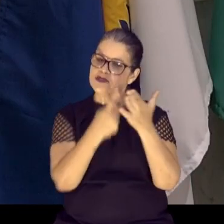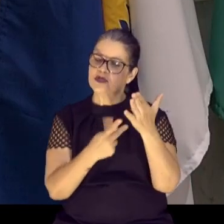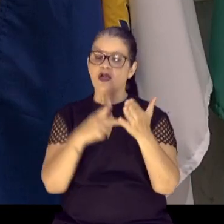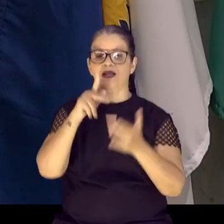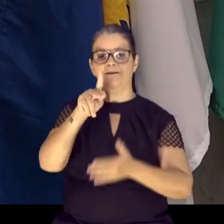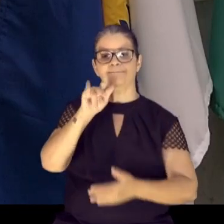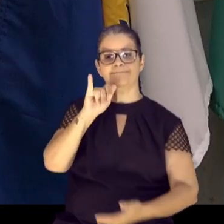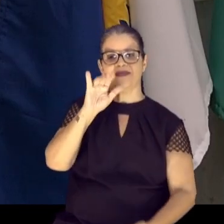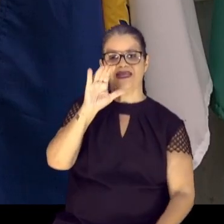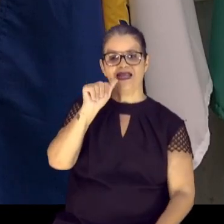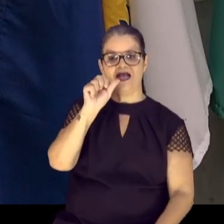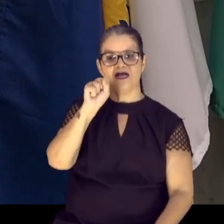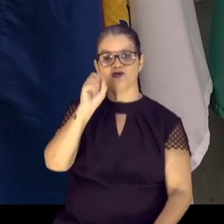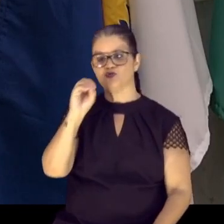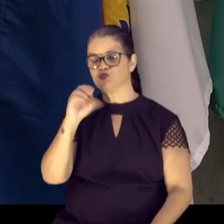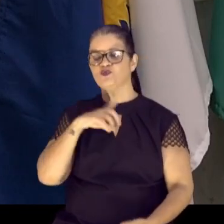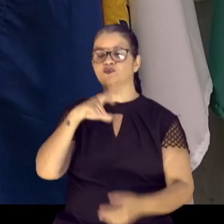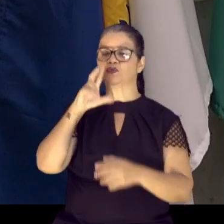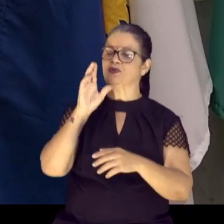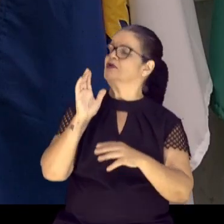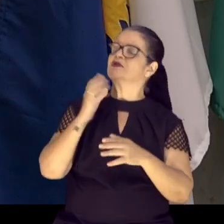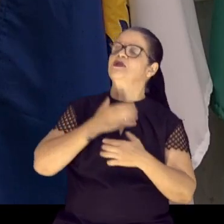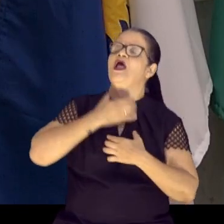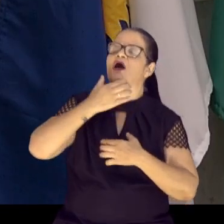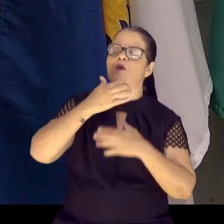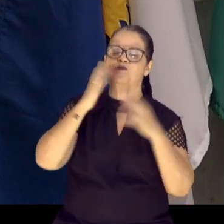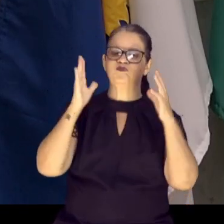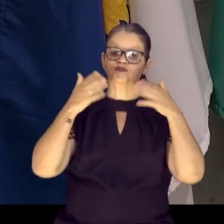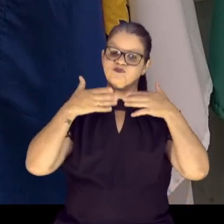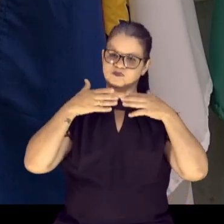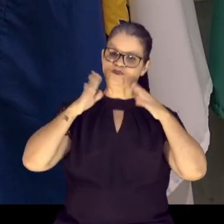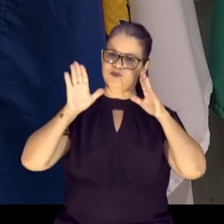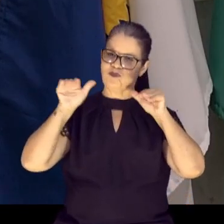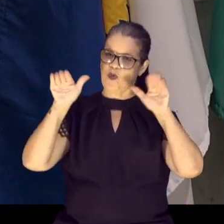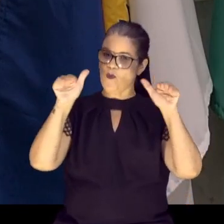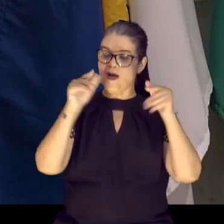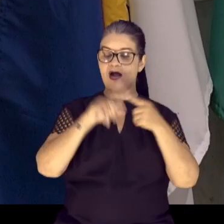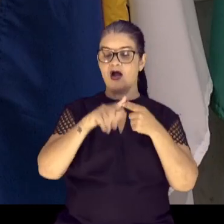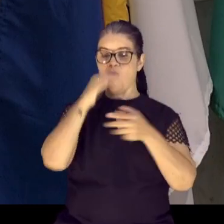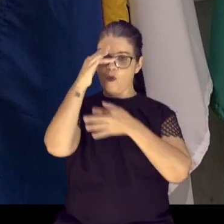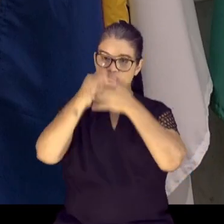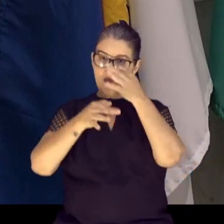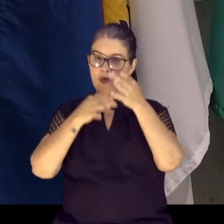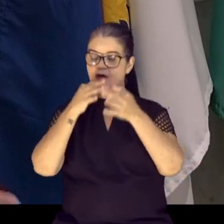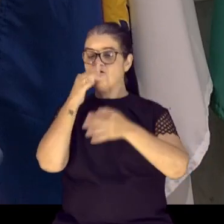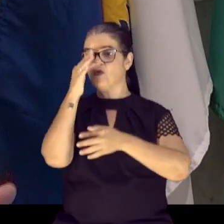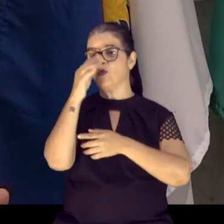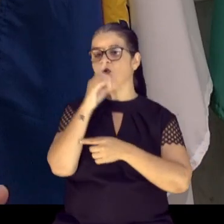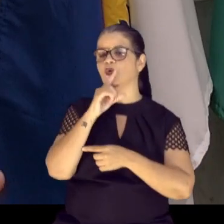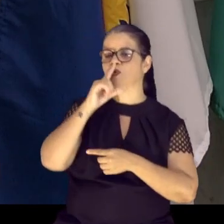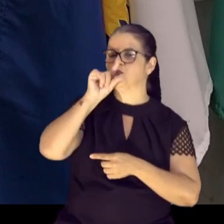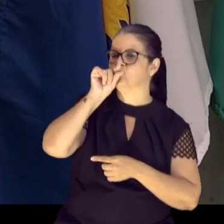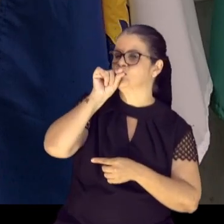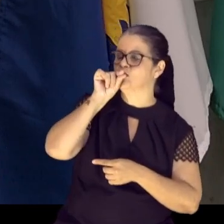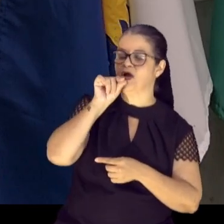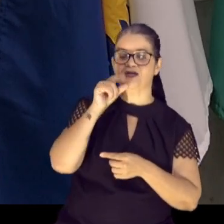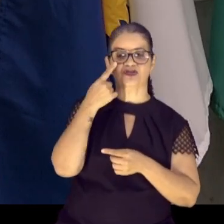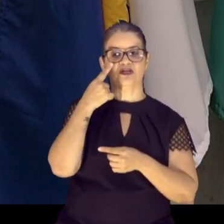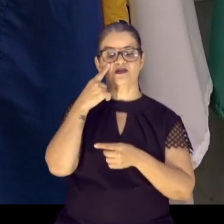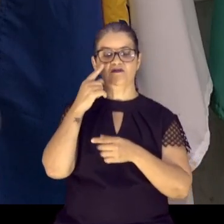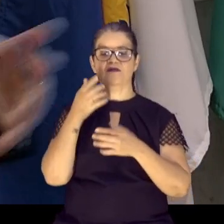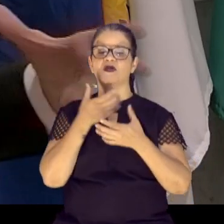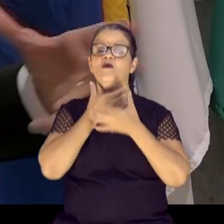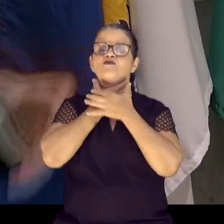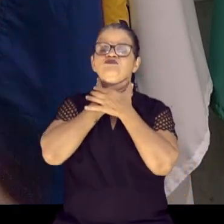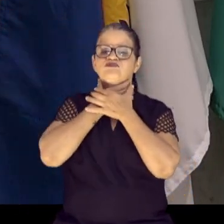Picasso, da pomba com um ramalhete na sua boca. A gente, quando vê essa pomba,